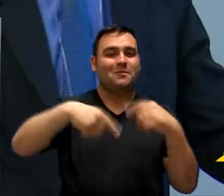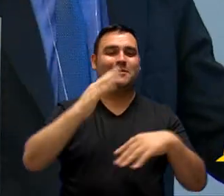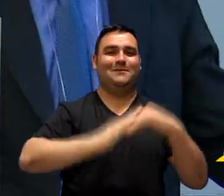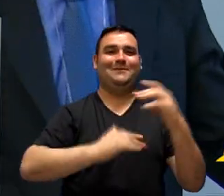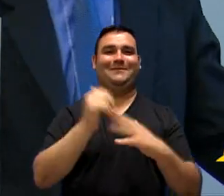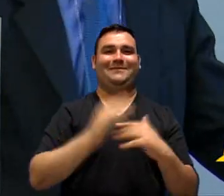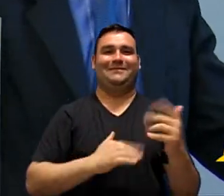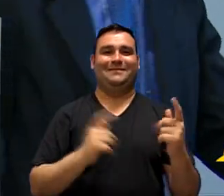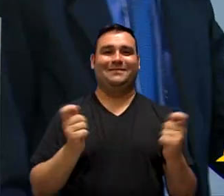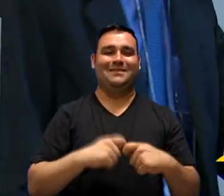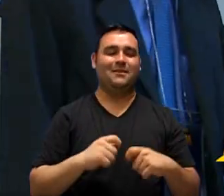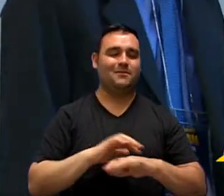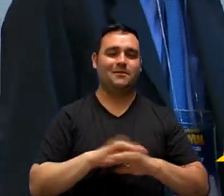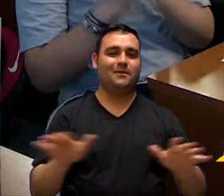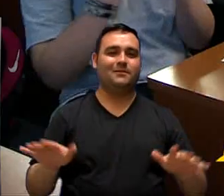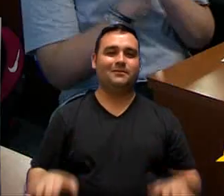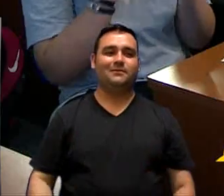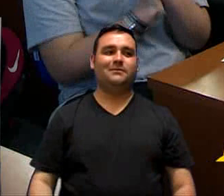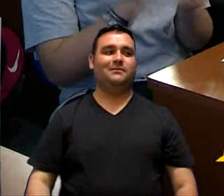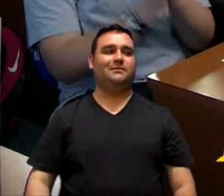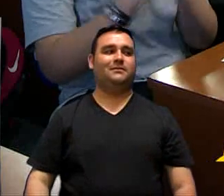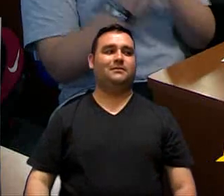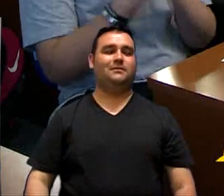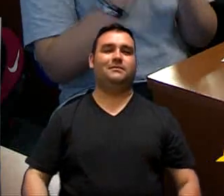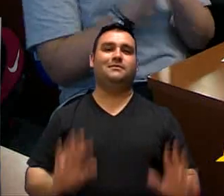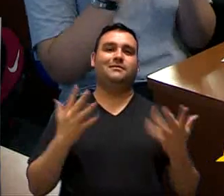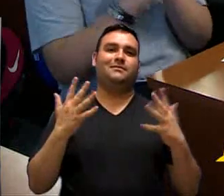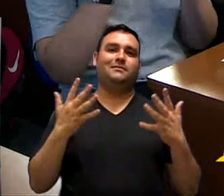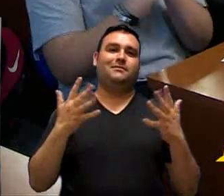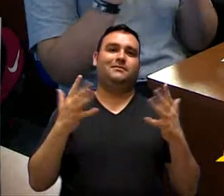fazemos. E é só isso.